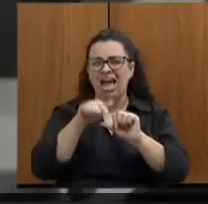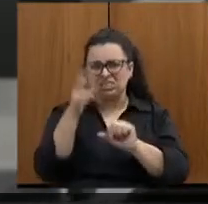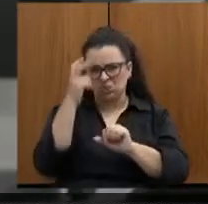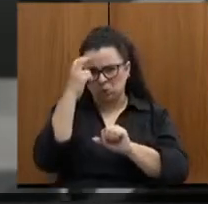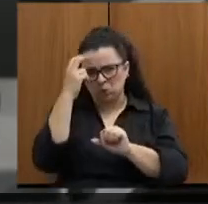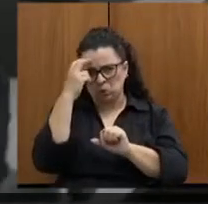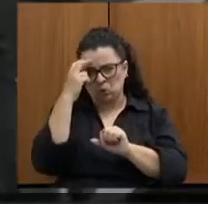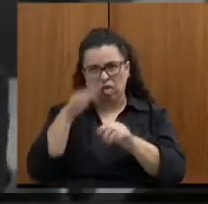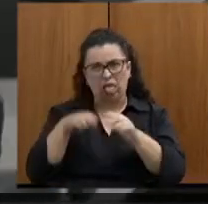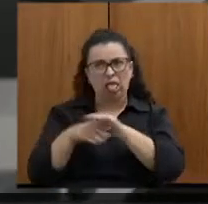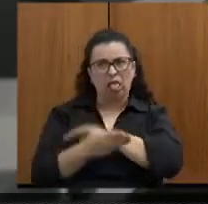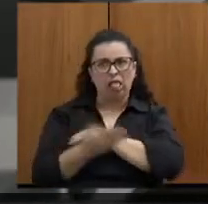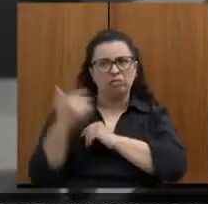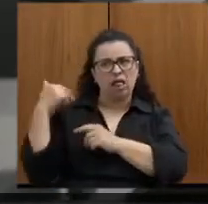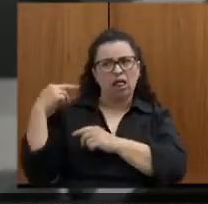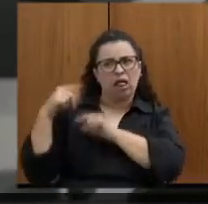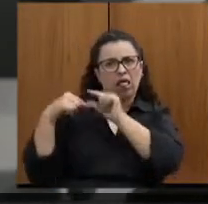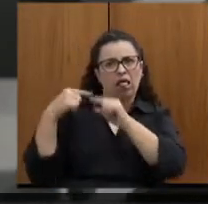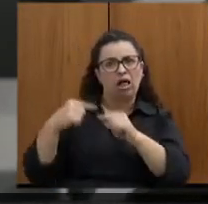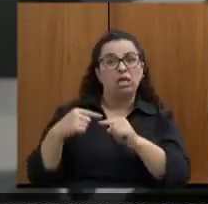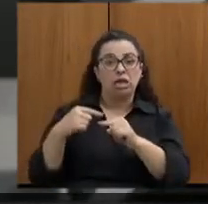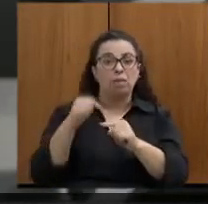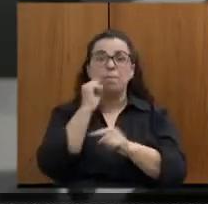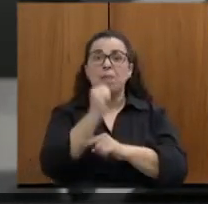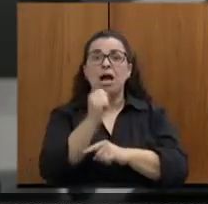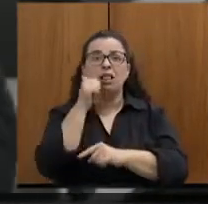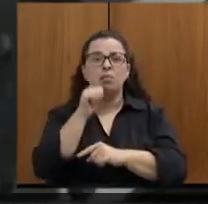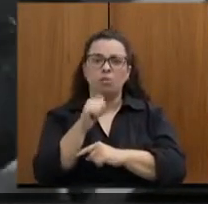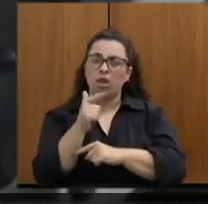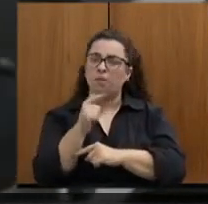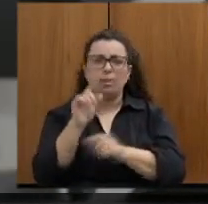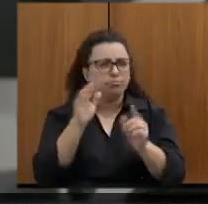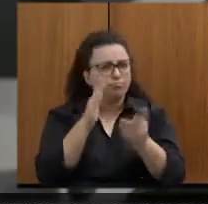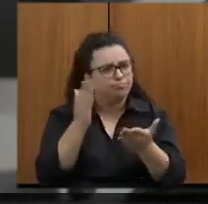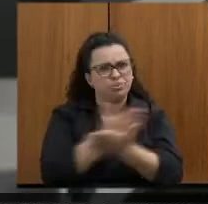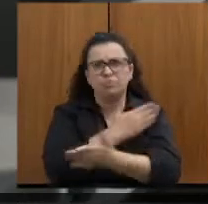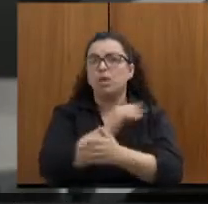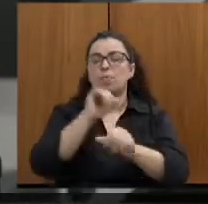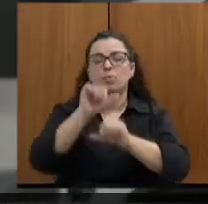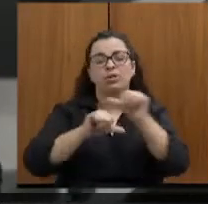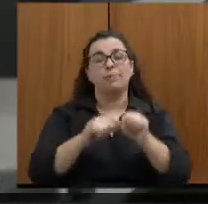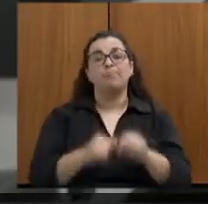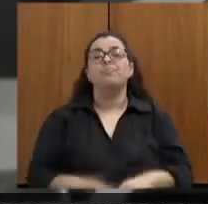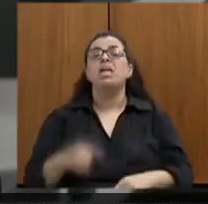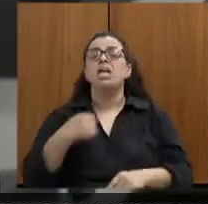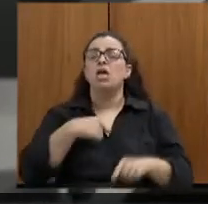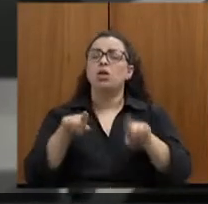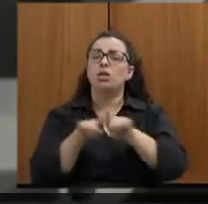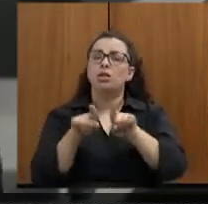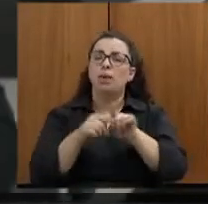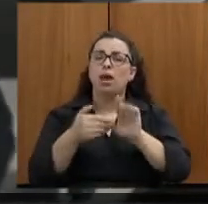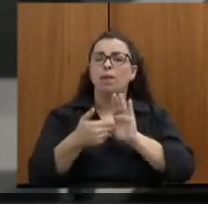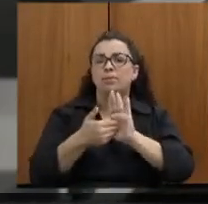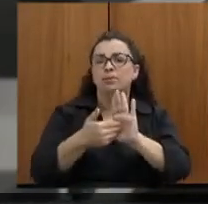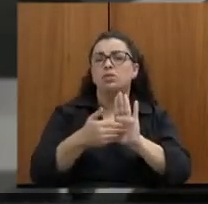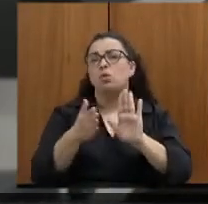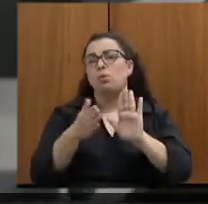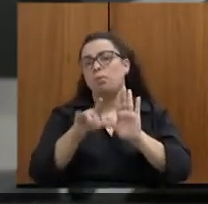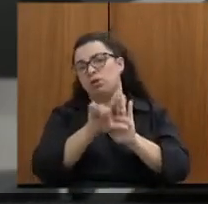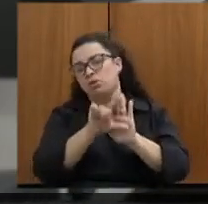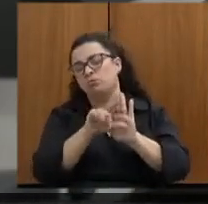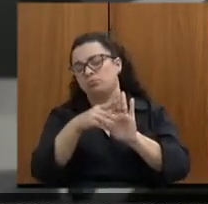E eu também apresentei, secretária, um projeto de lei, que é o projeto 3.632, de